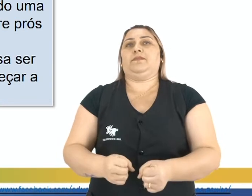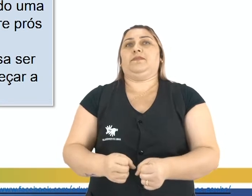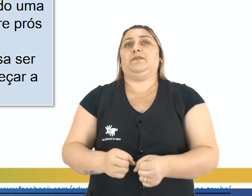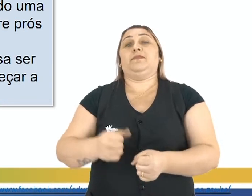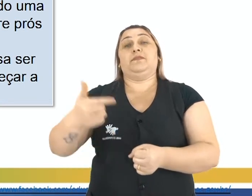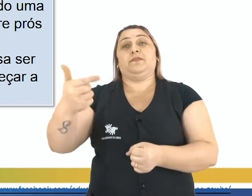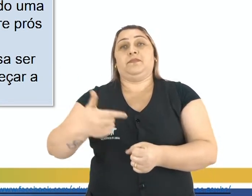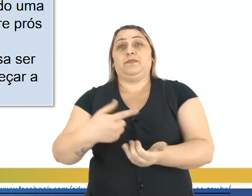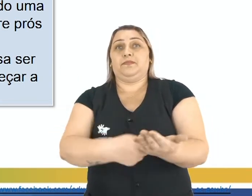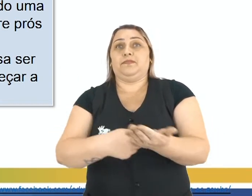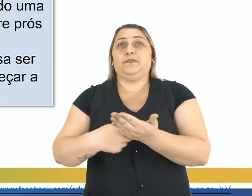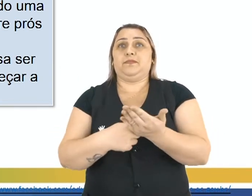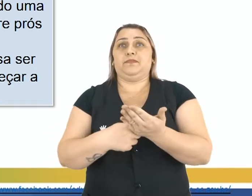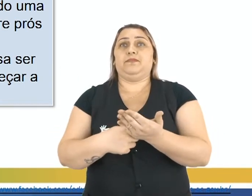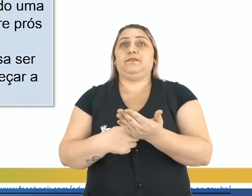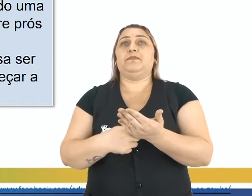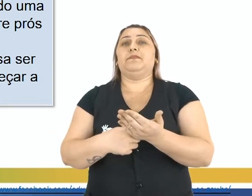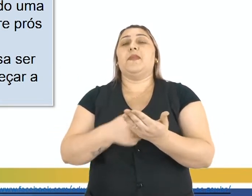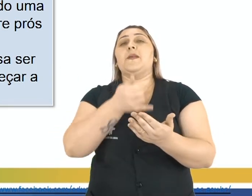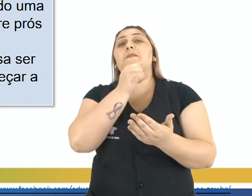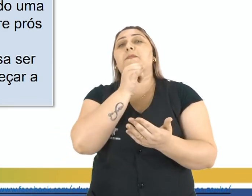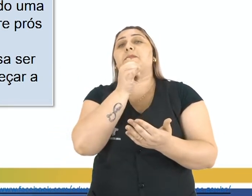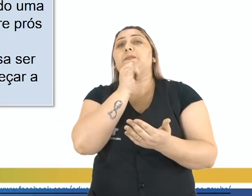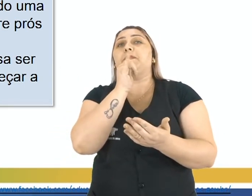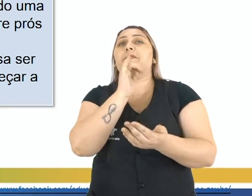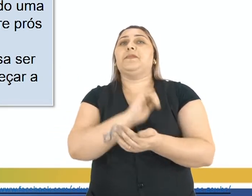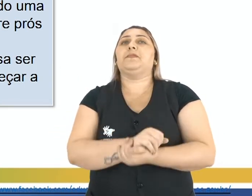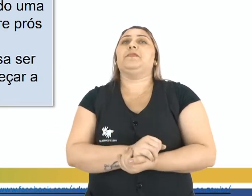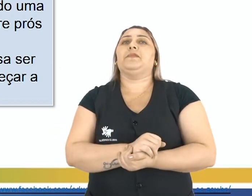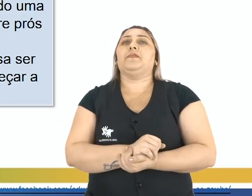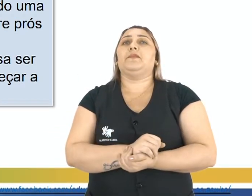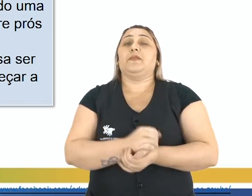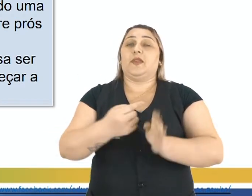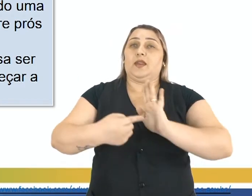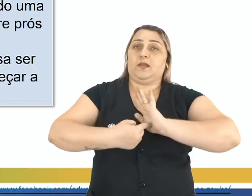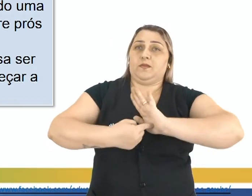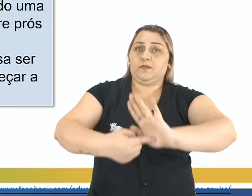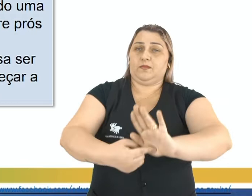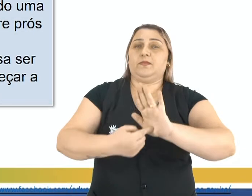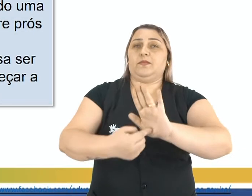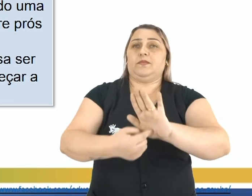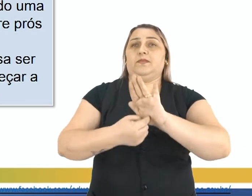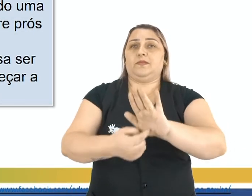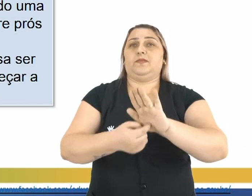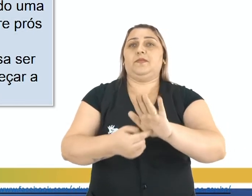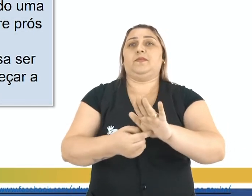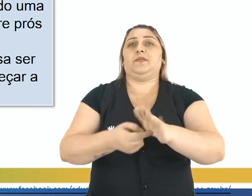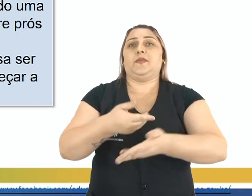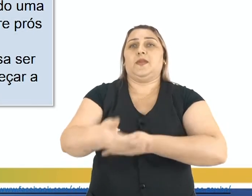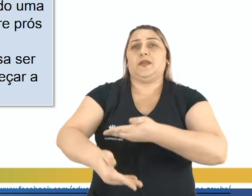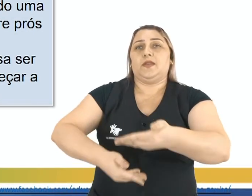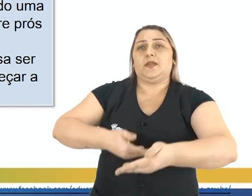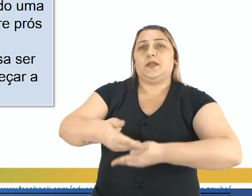de negociação é um contraponto. Vamos ver aqui na definição. Ele apresenta uma espécie de